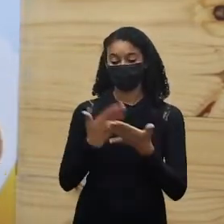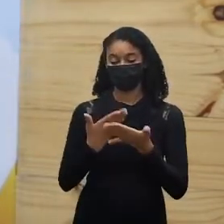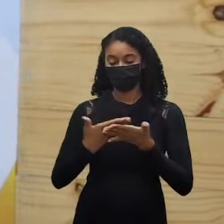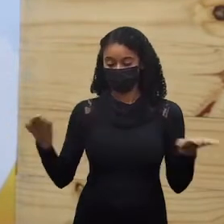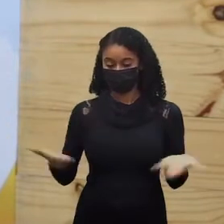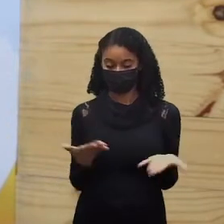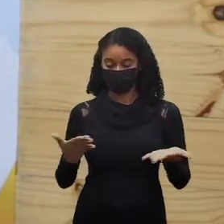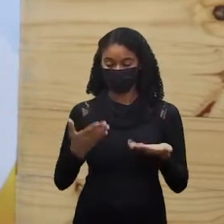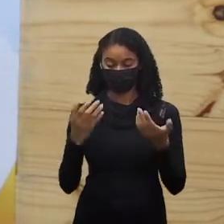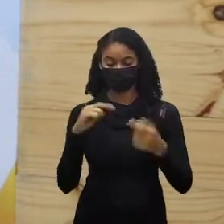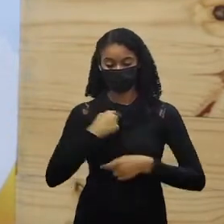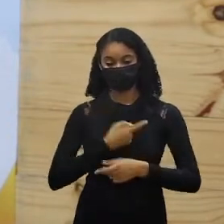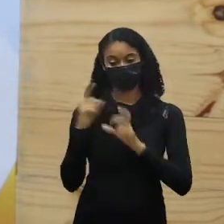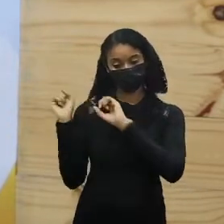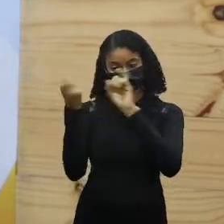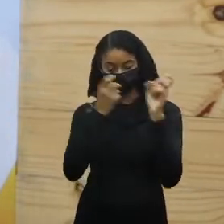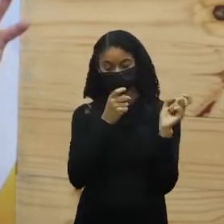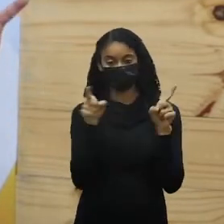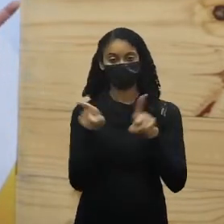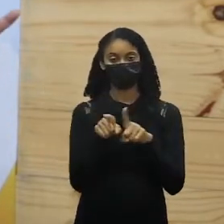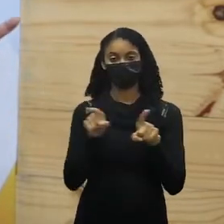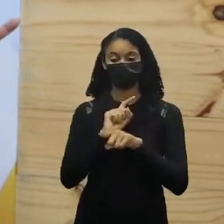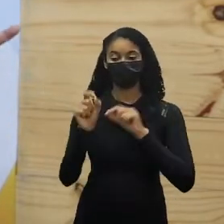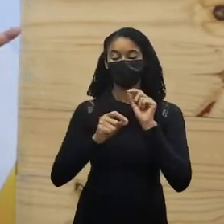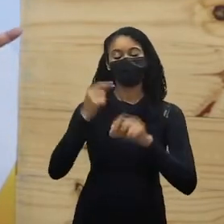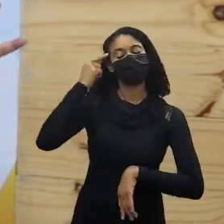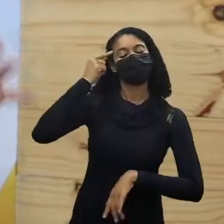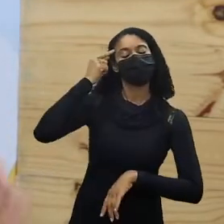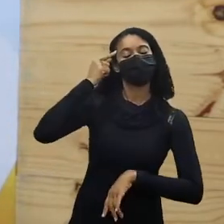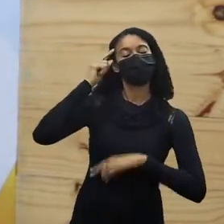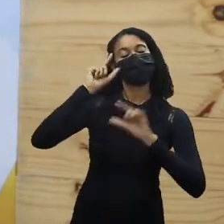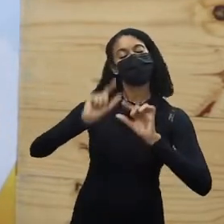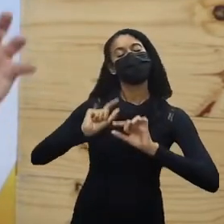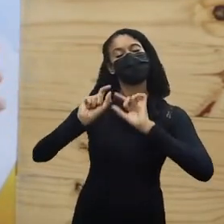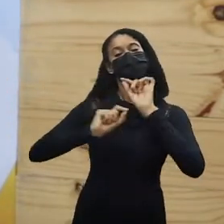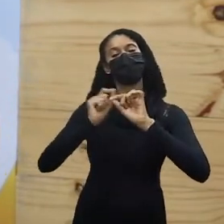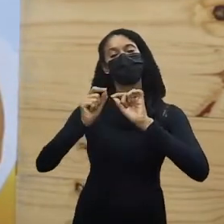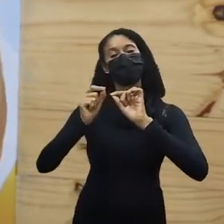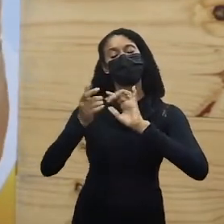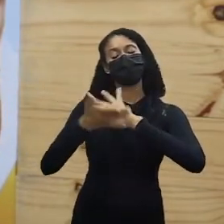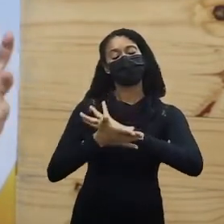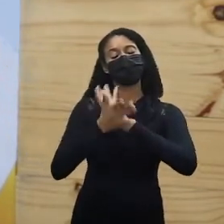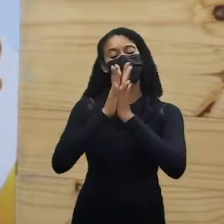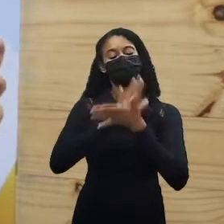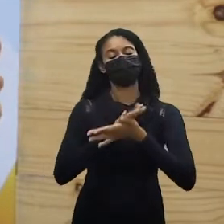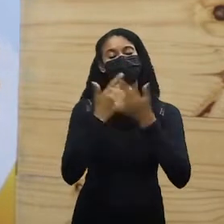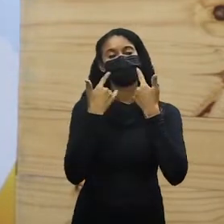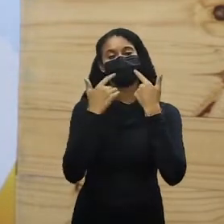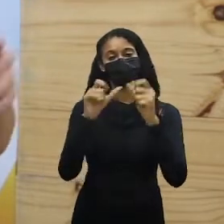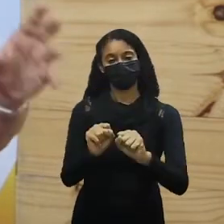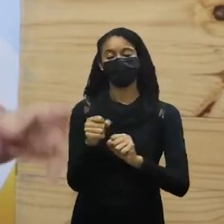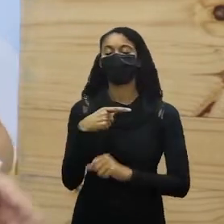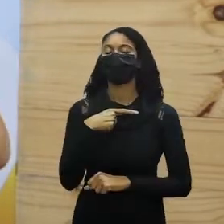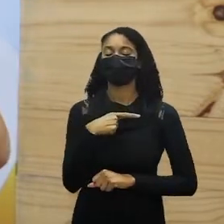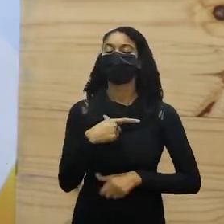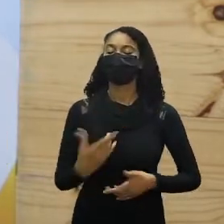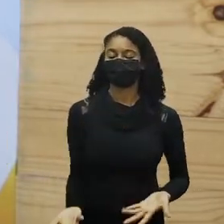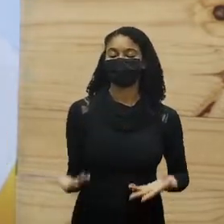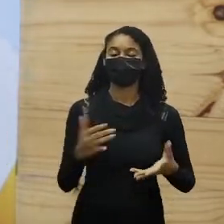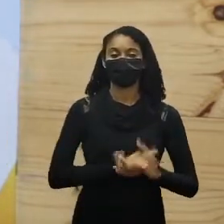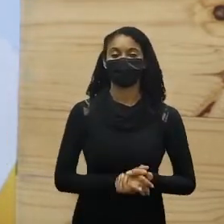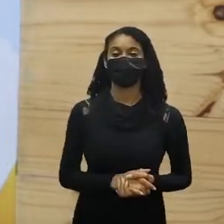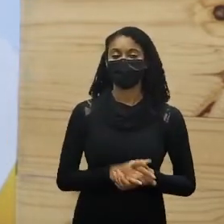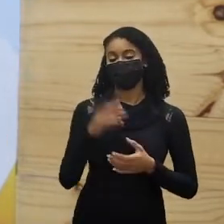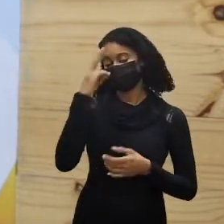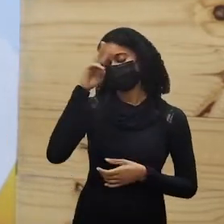vamos debater, como também vamos refletir um pouco sobre o preconceito linguístico. Lembrar que há